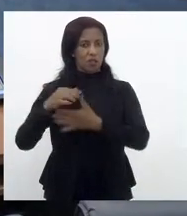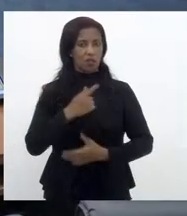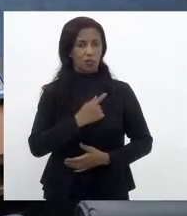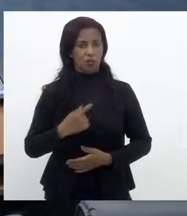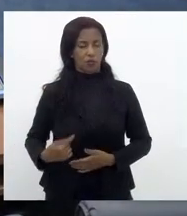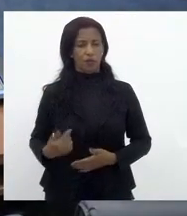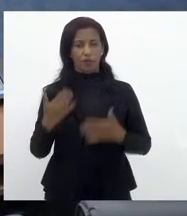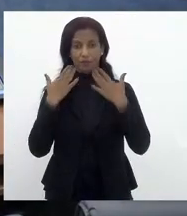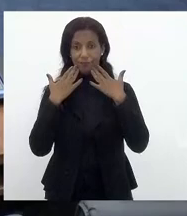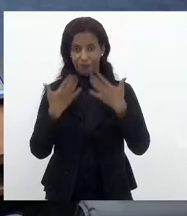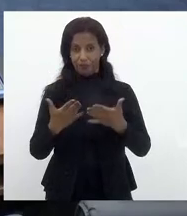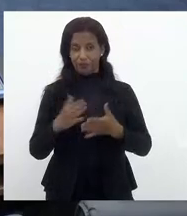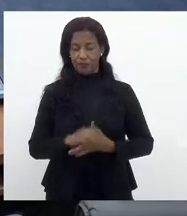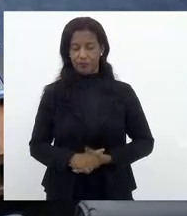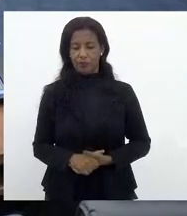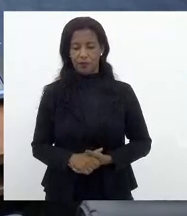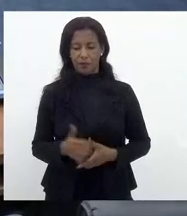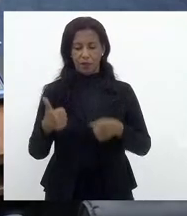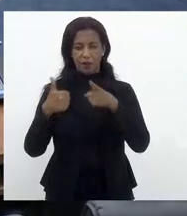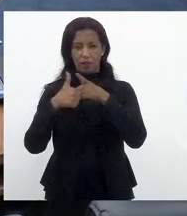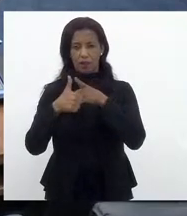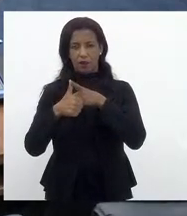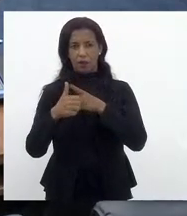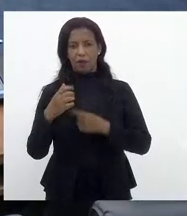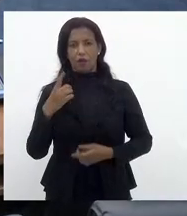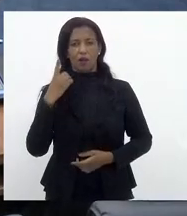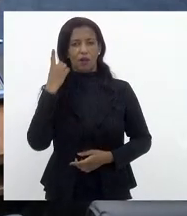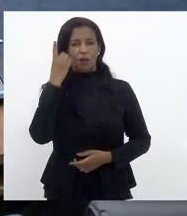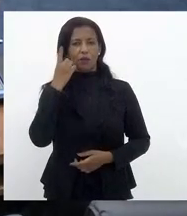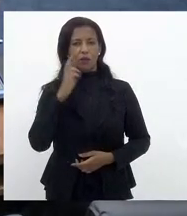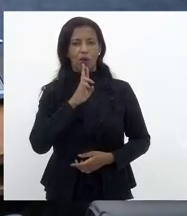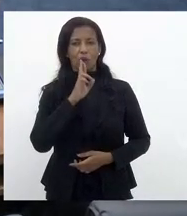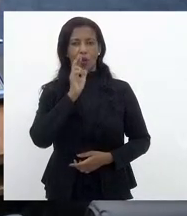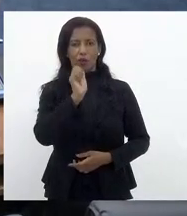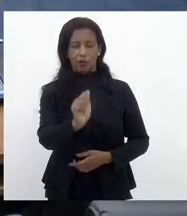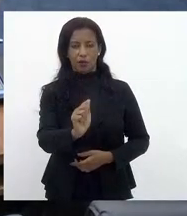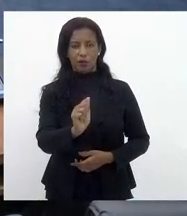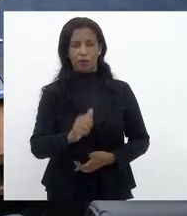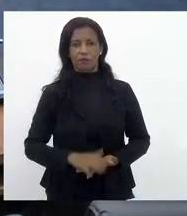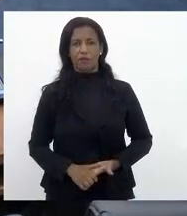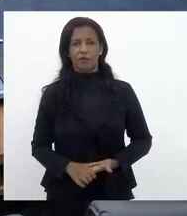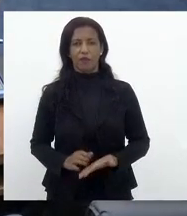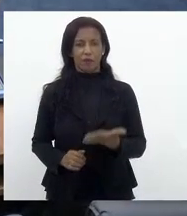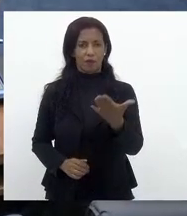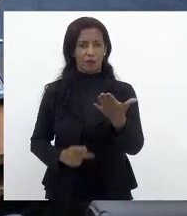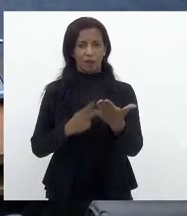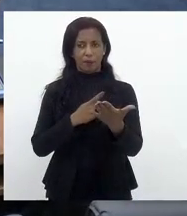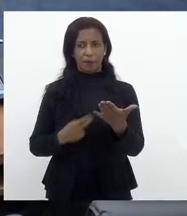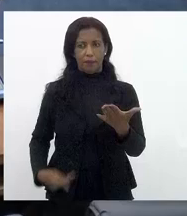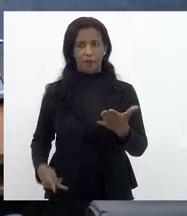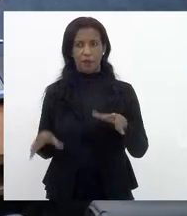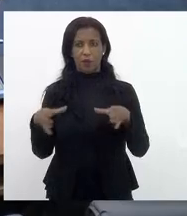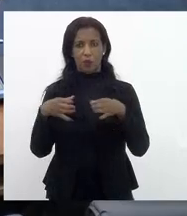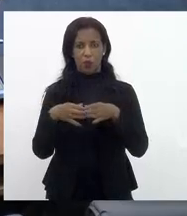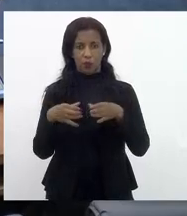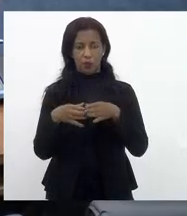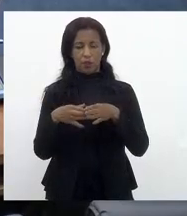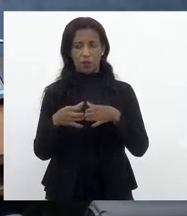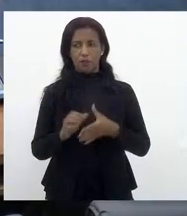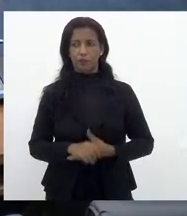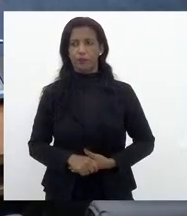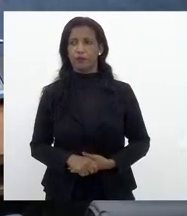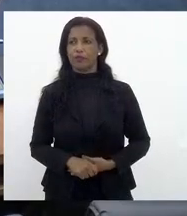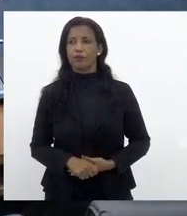eu quero me manifestar primeiro ao Deputado Rodrigo Amorim ao presidente dessa desta comissão que Preside